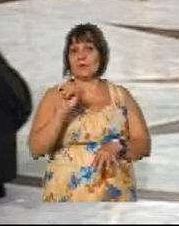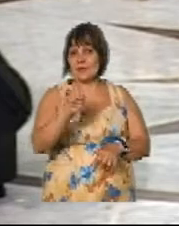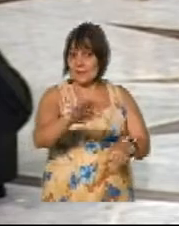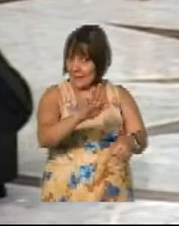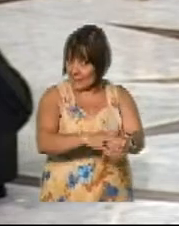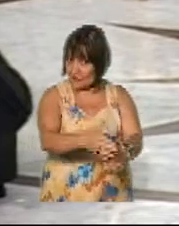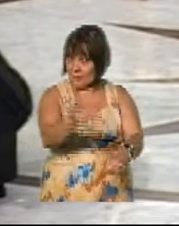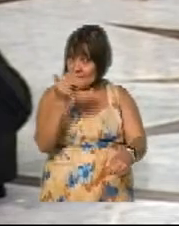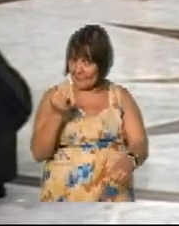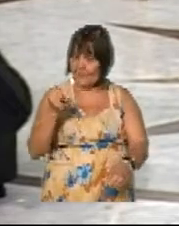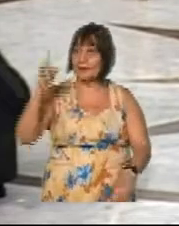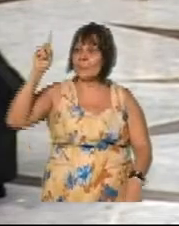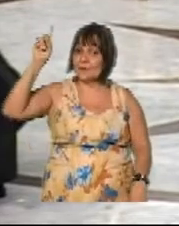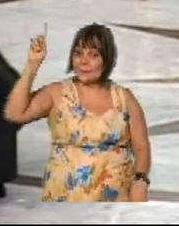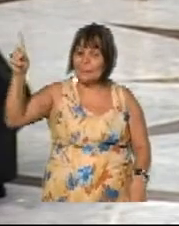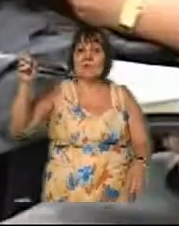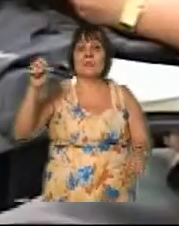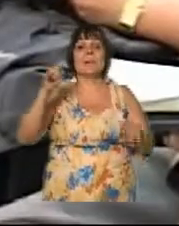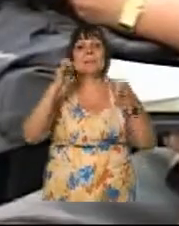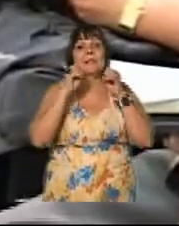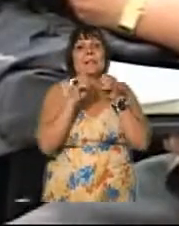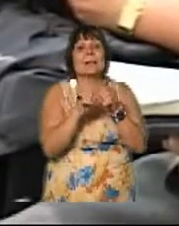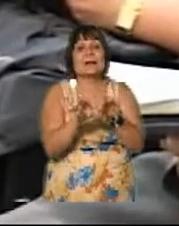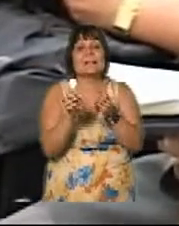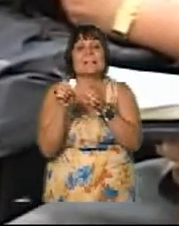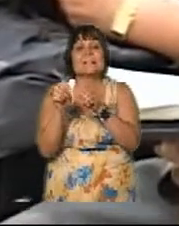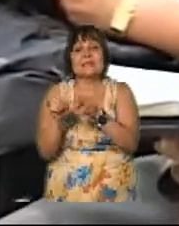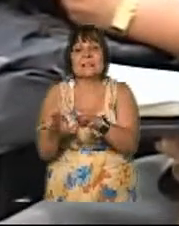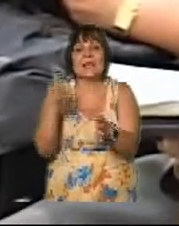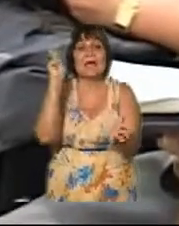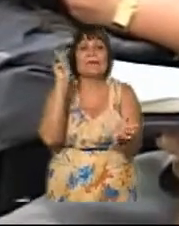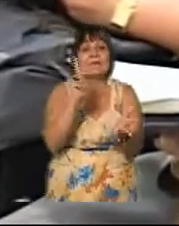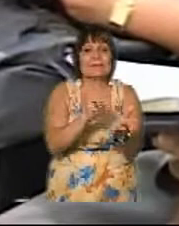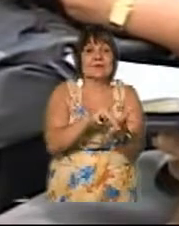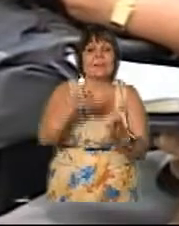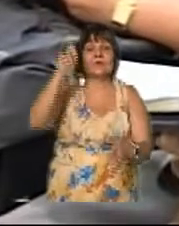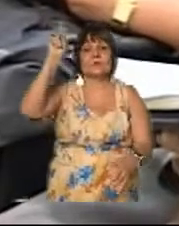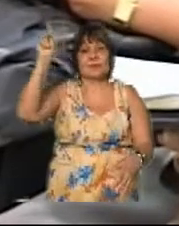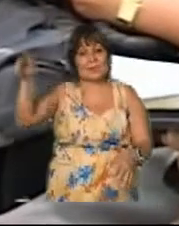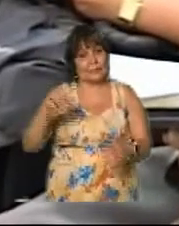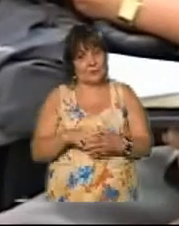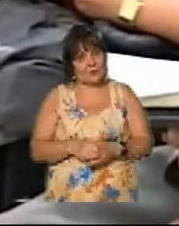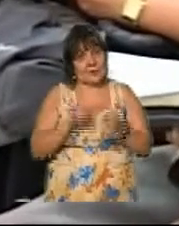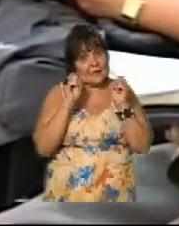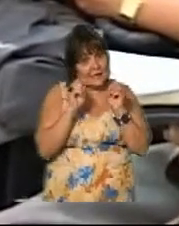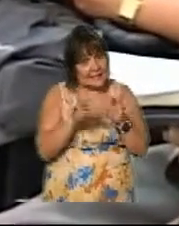um de nós, porque Ele nos reconciliou, Ele colocou, Ele confiou uma palavra de